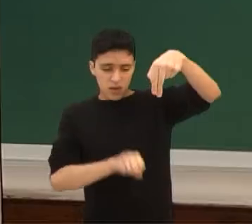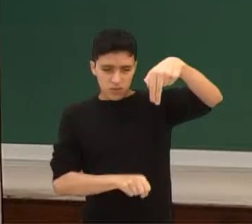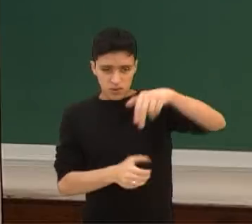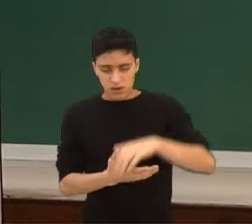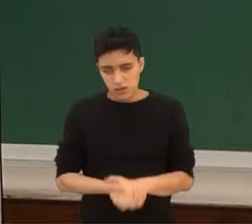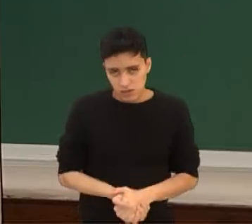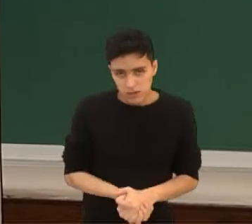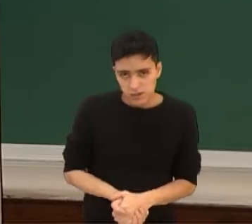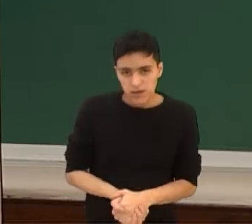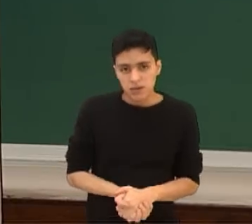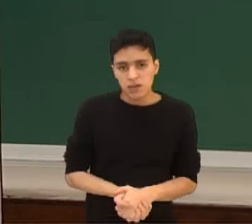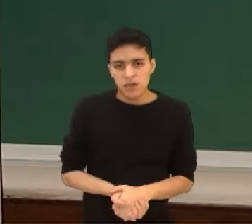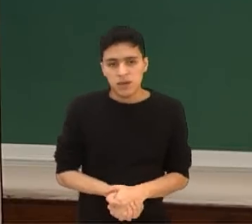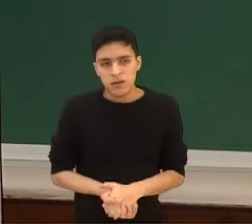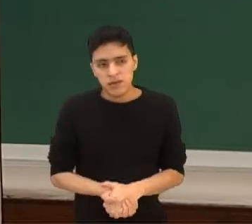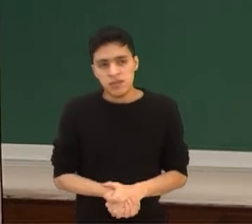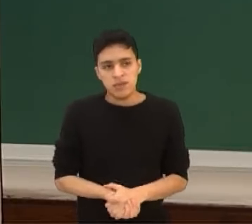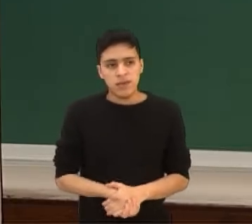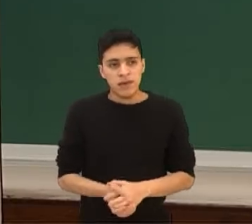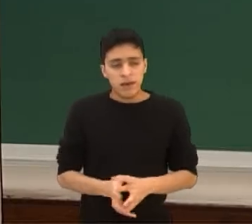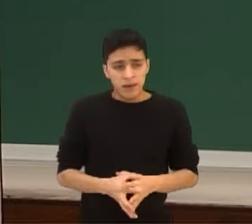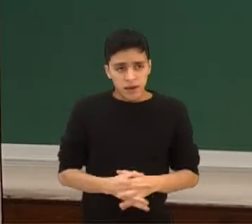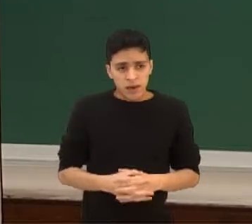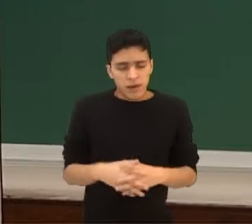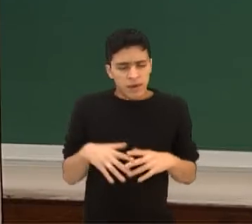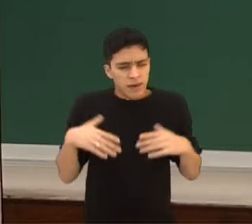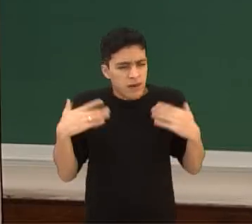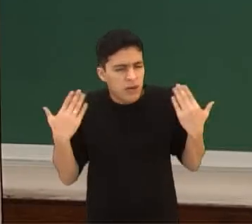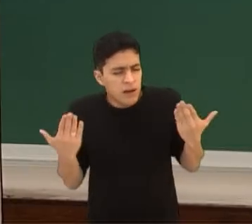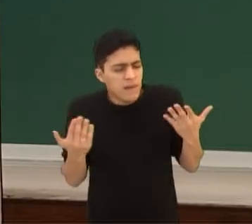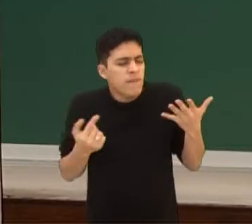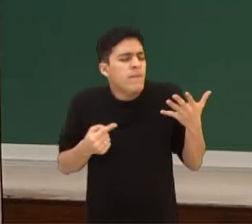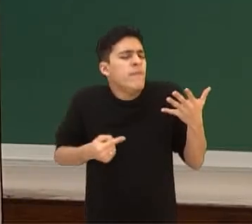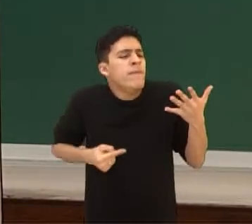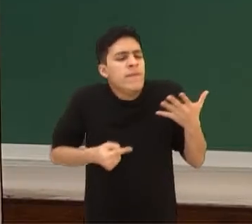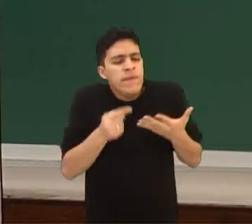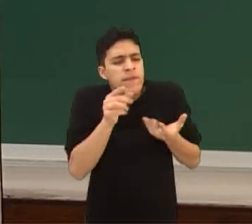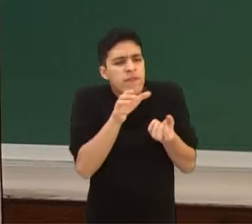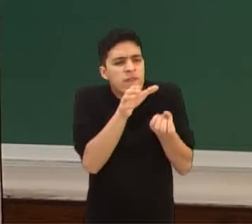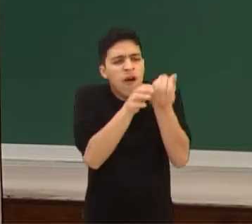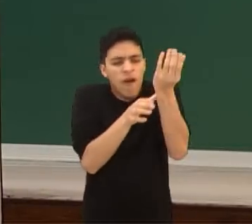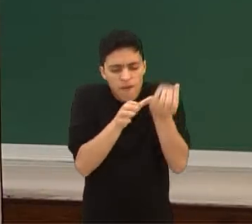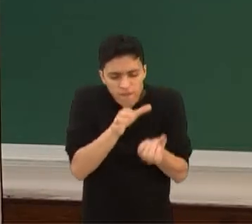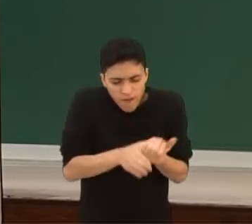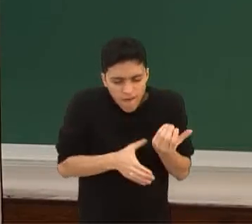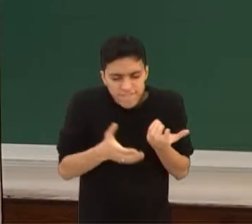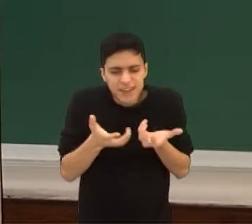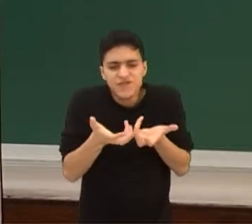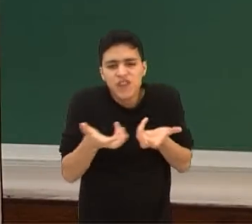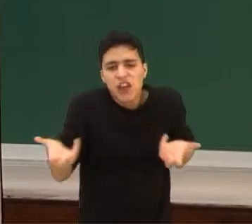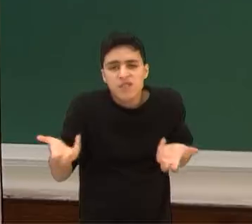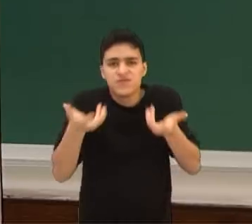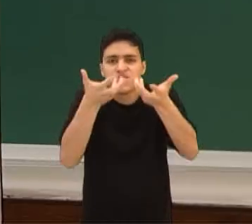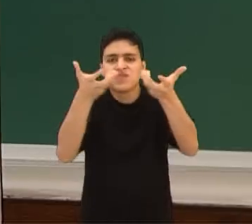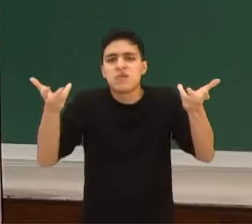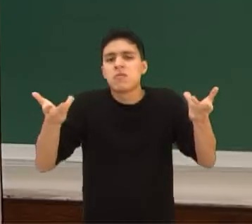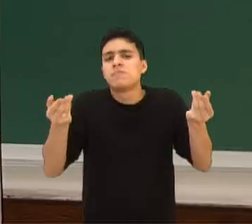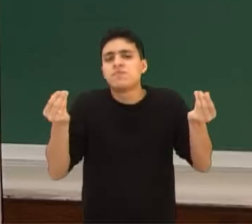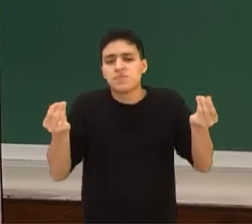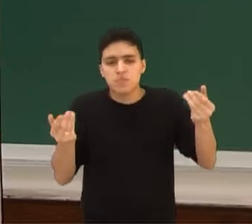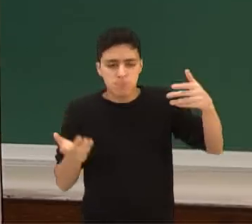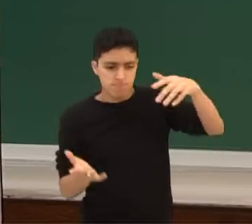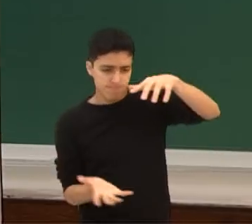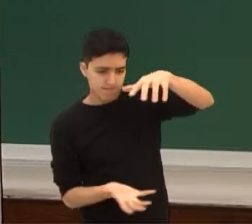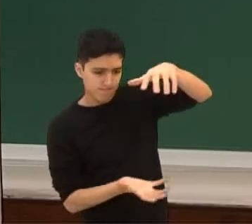aqui refere-se à temperada sul. E aí, quais as formações vegetais que nós temos ali? Quais os tipos de biomas que nós vamos